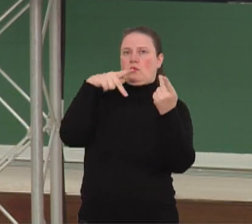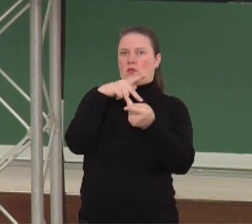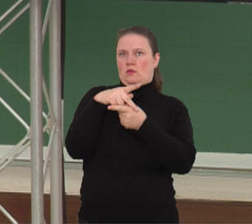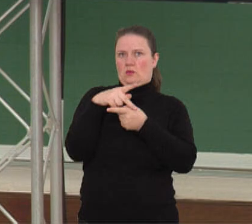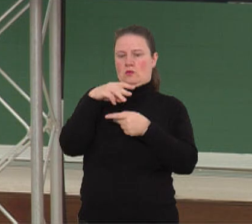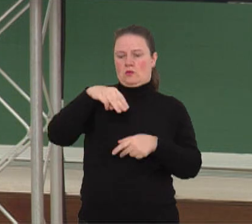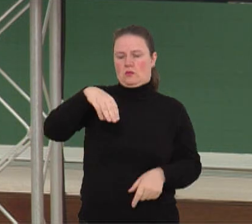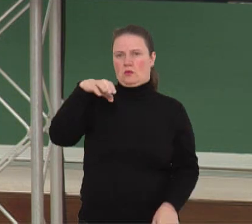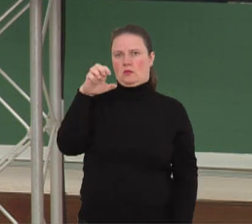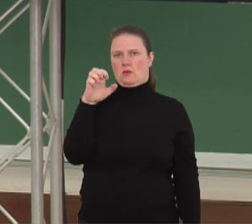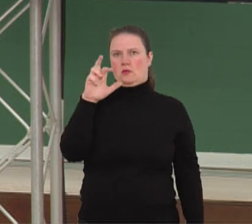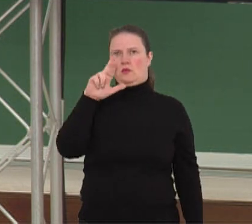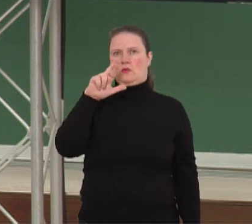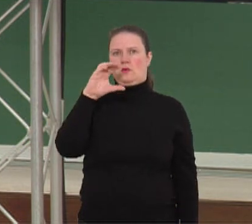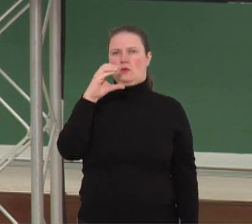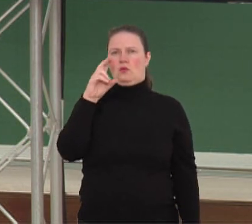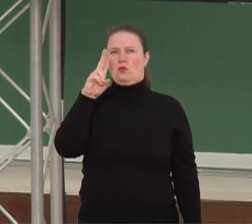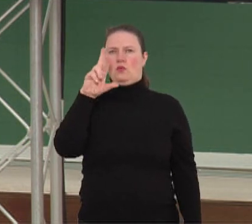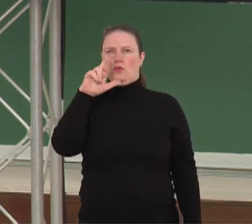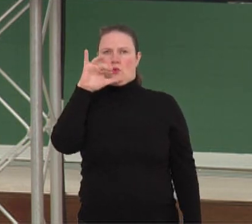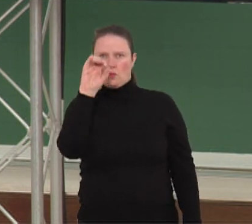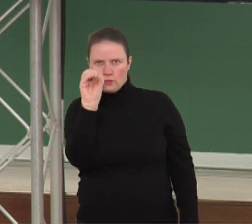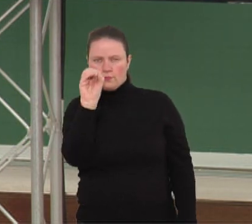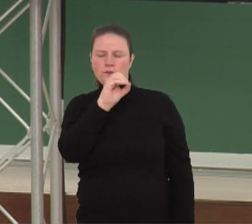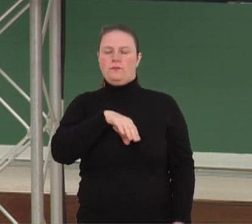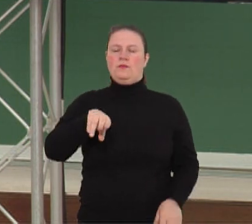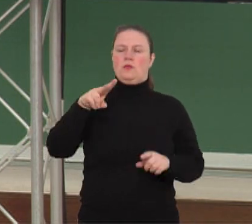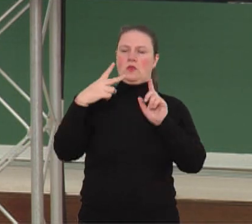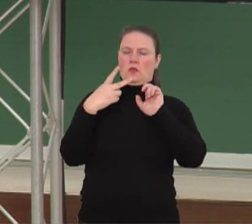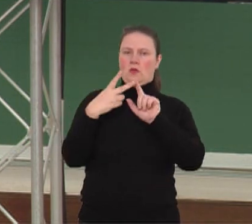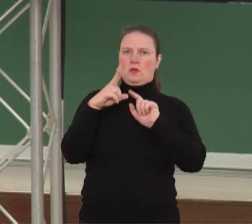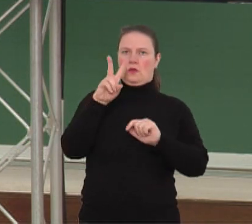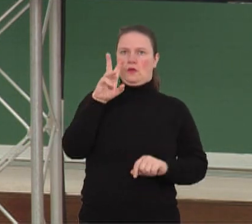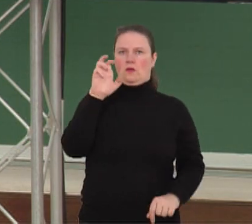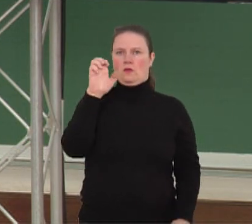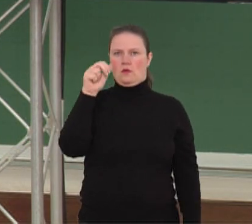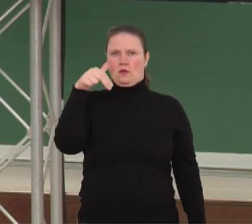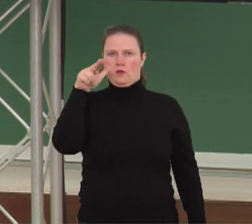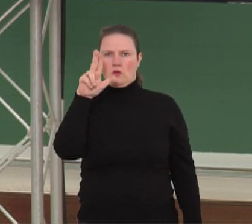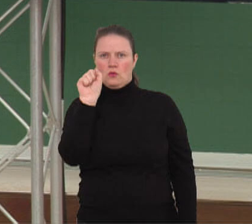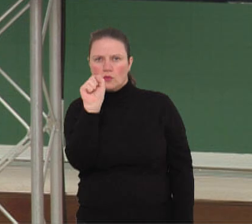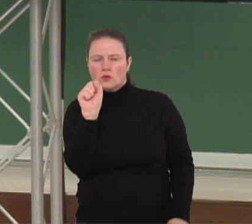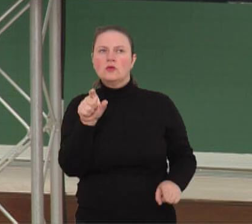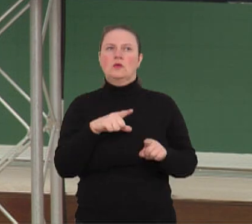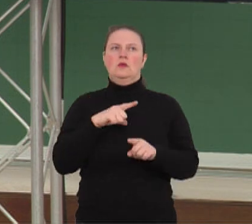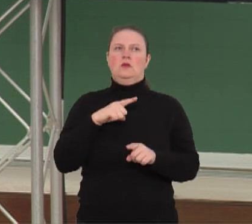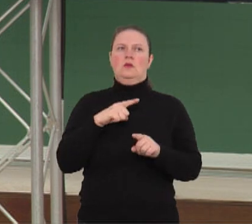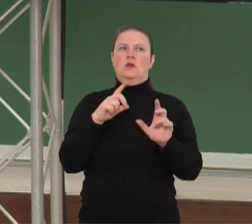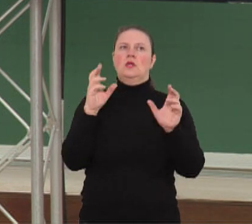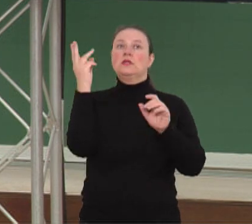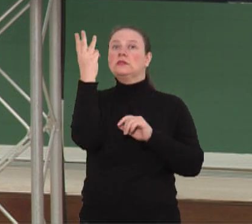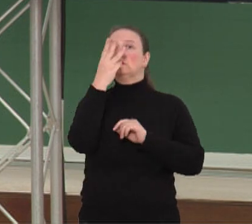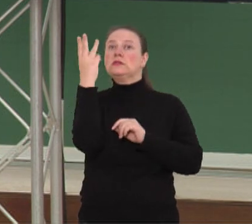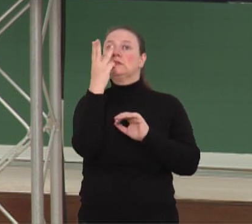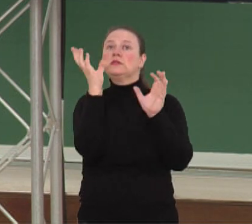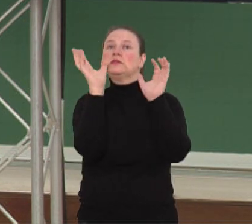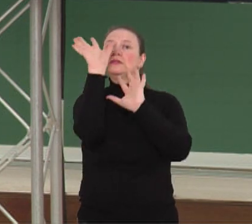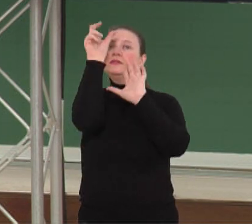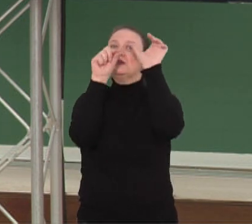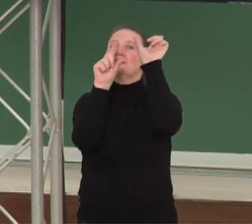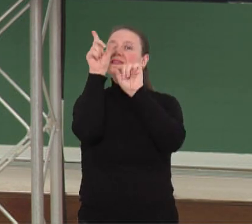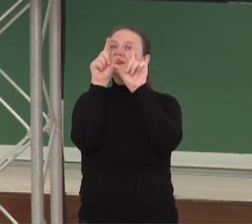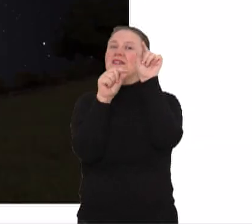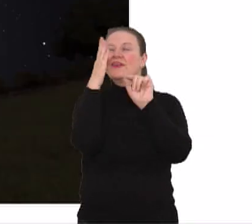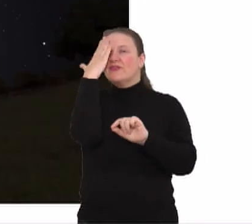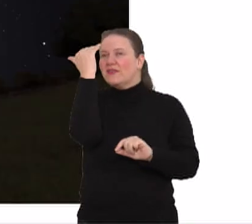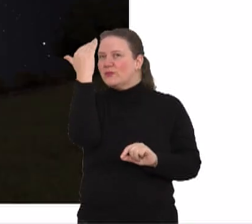e Vênus. O que mais era possível ver no céu? Esse conjuntinho de 3 estrelas, muito famoso,